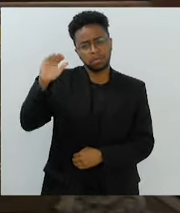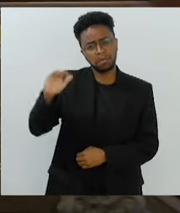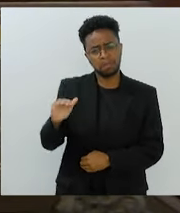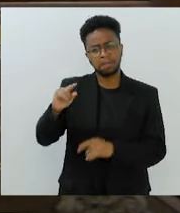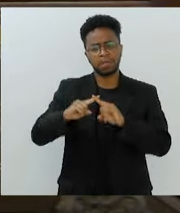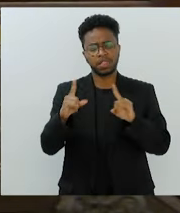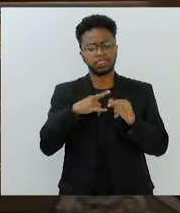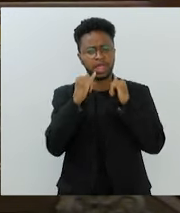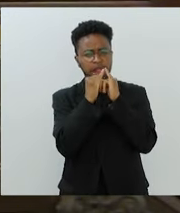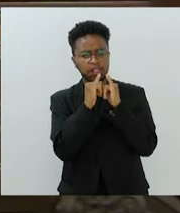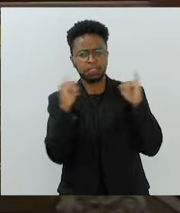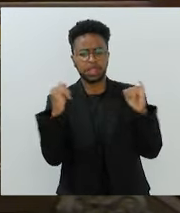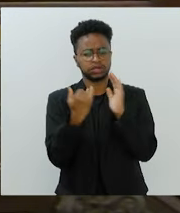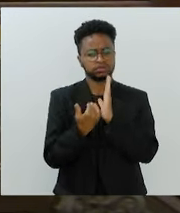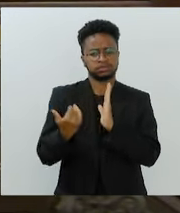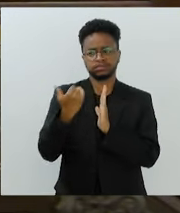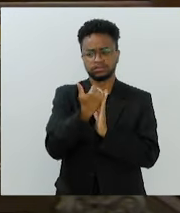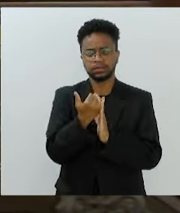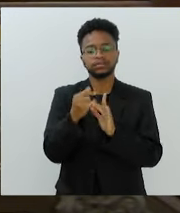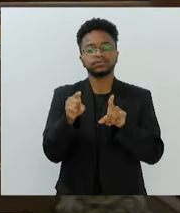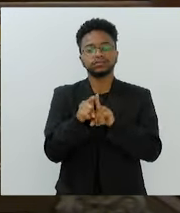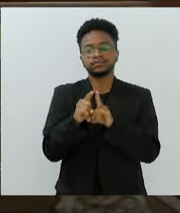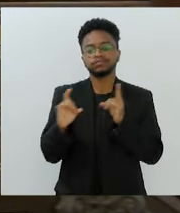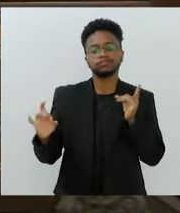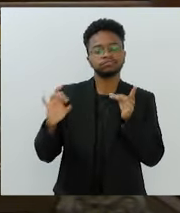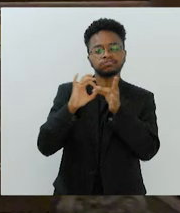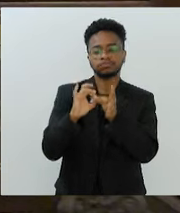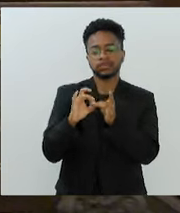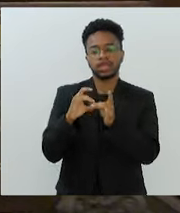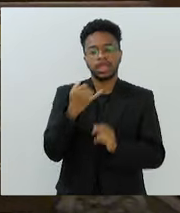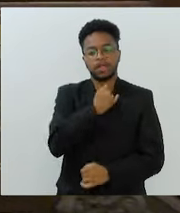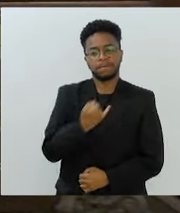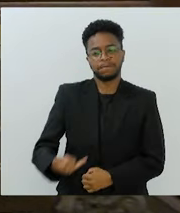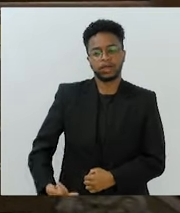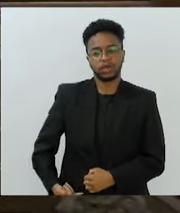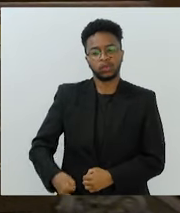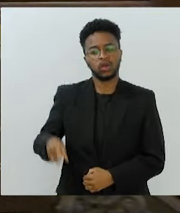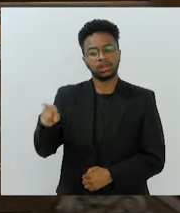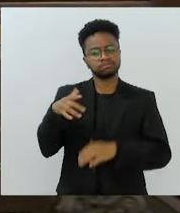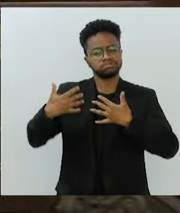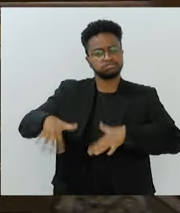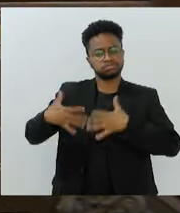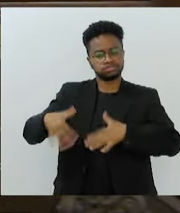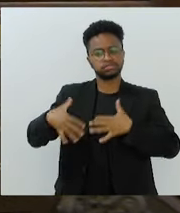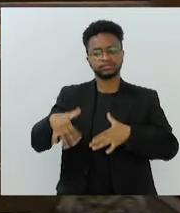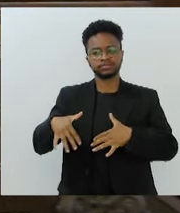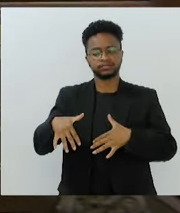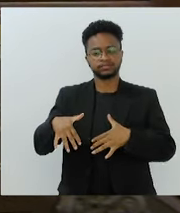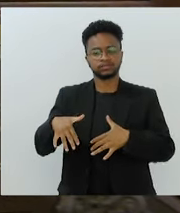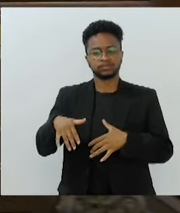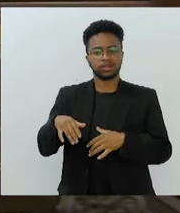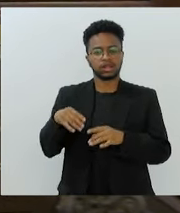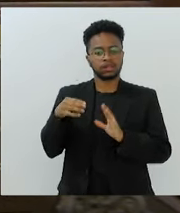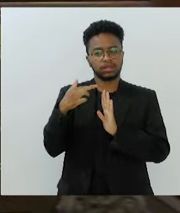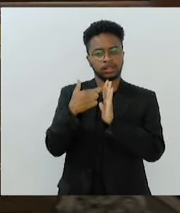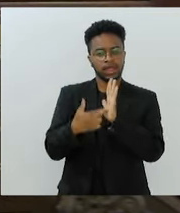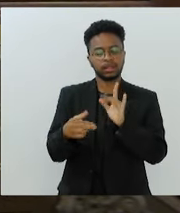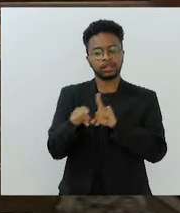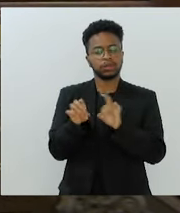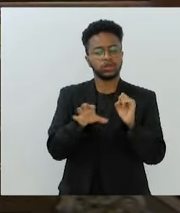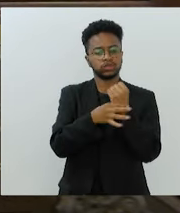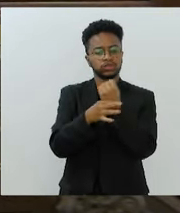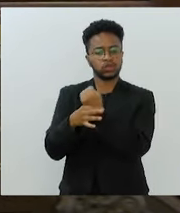energia monumental, se aproximou do imperador para desespero do protocolo e dos seguranças, para